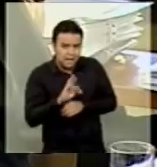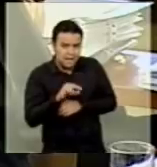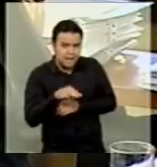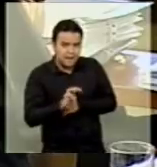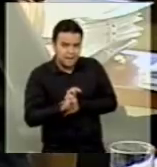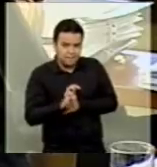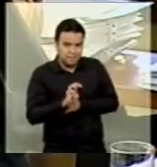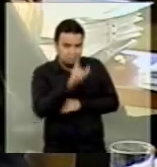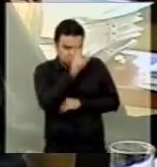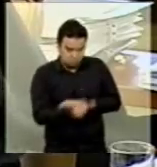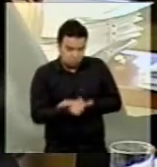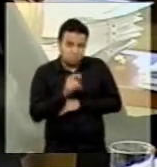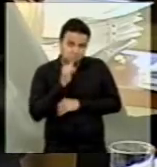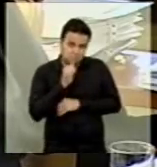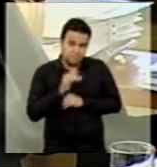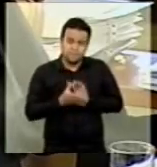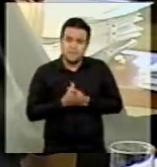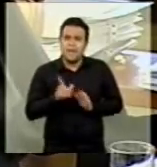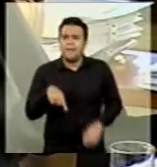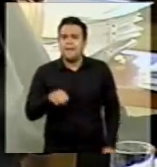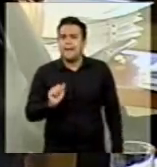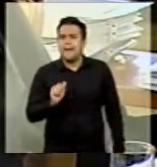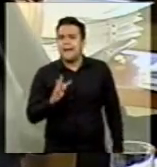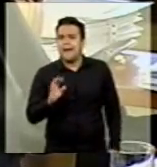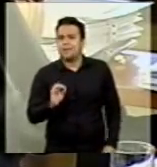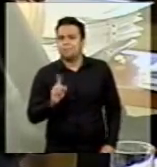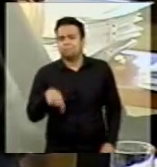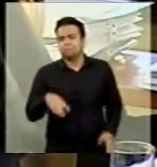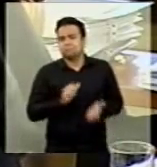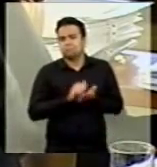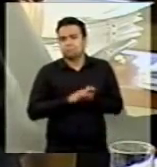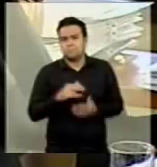governança. Sim, como um ato ilícito penal.